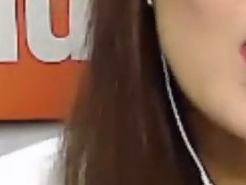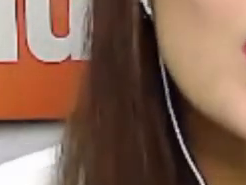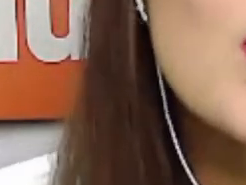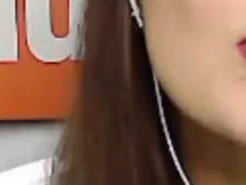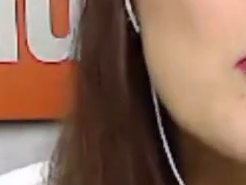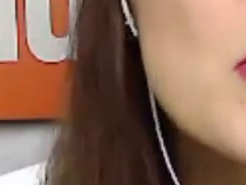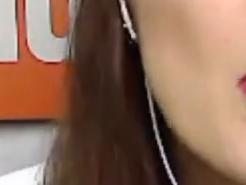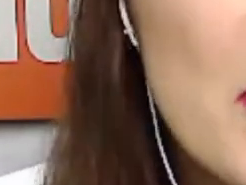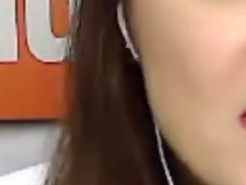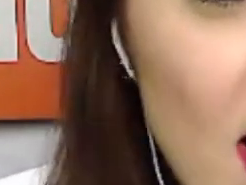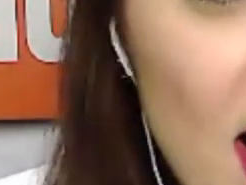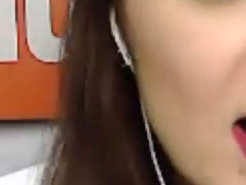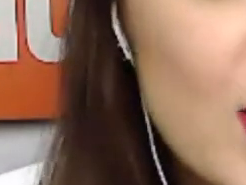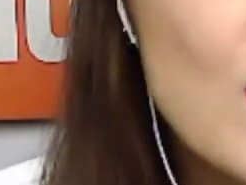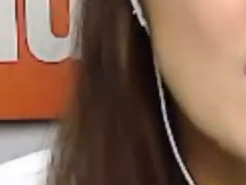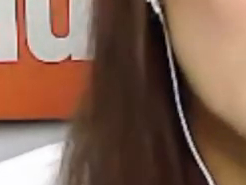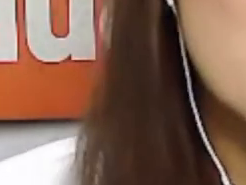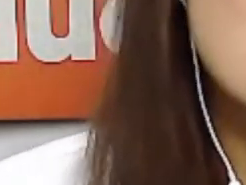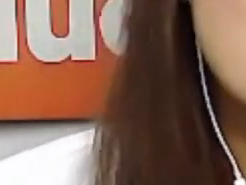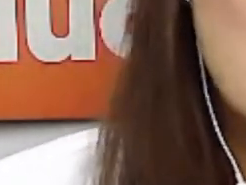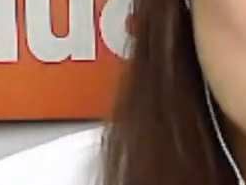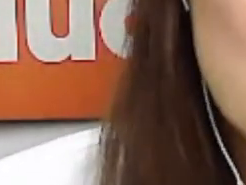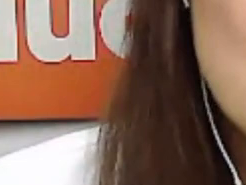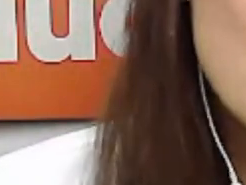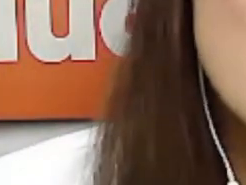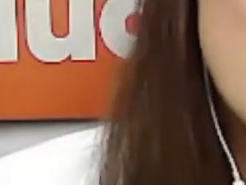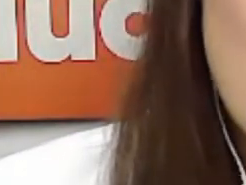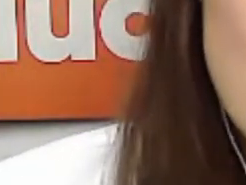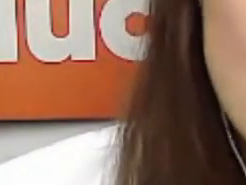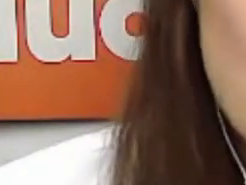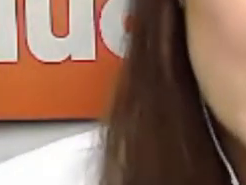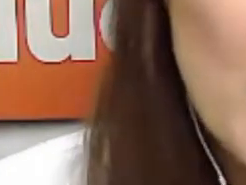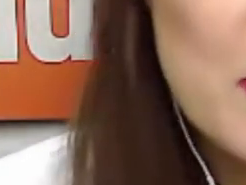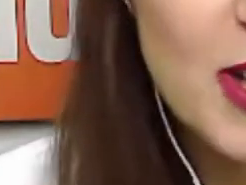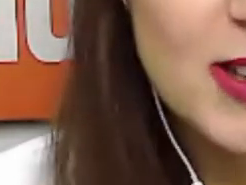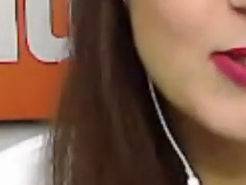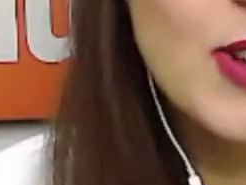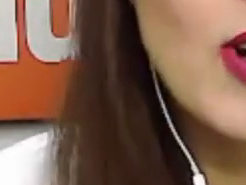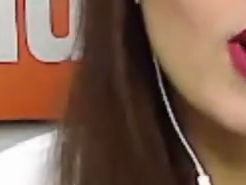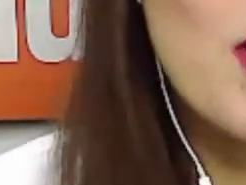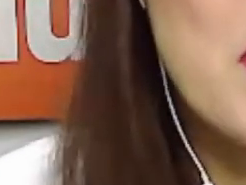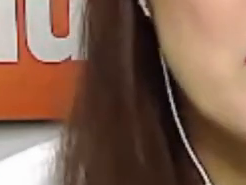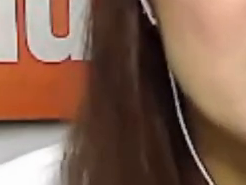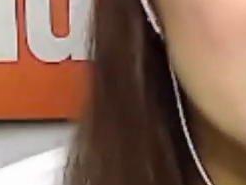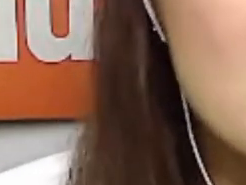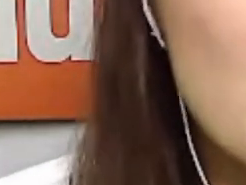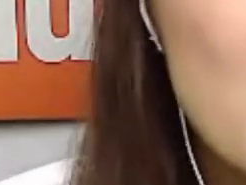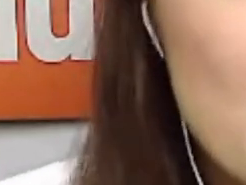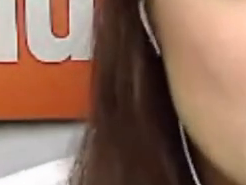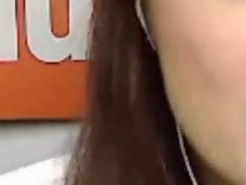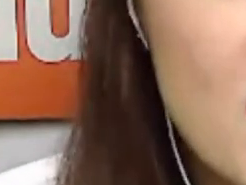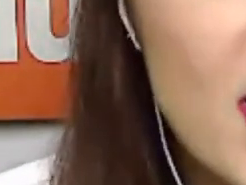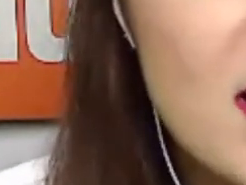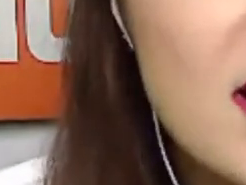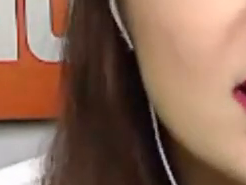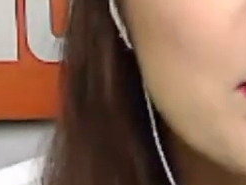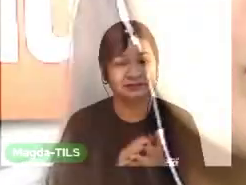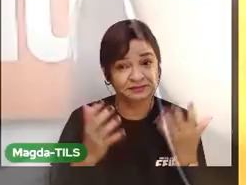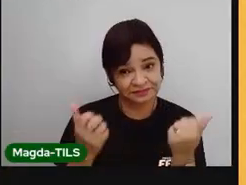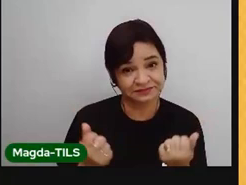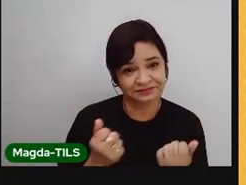E agora nós vamos começar a nossa aula 5 de Ciências do oitavo ano. Vou colocar minha apresentação aqui para